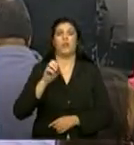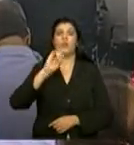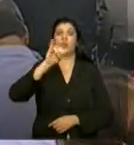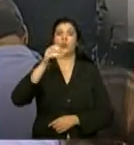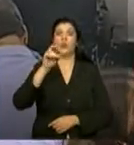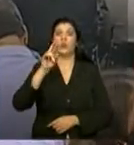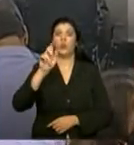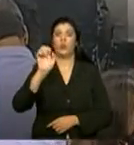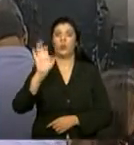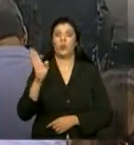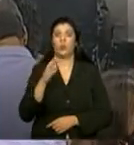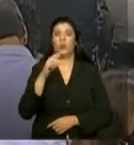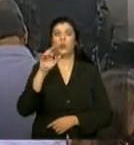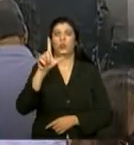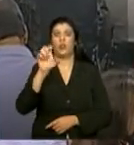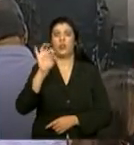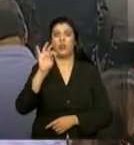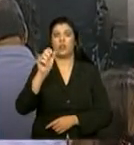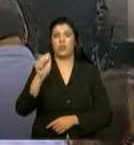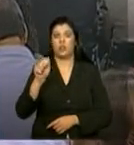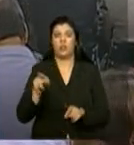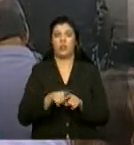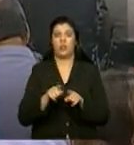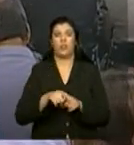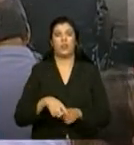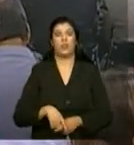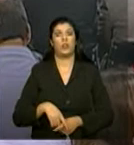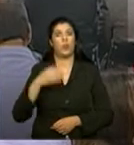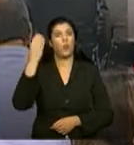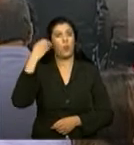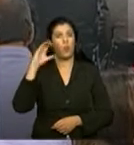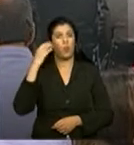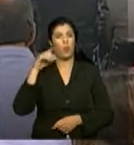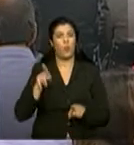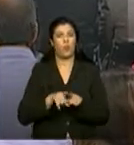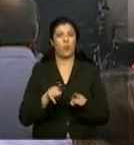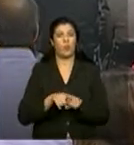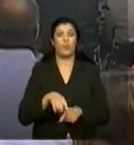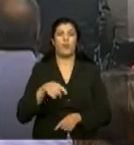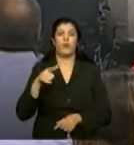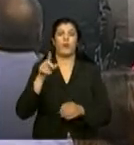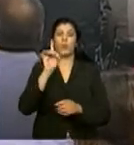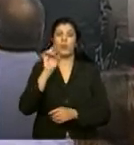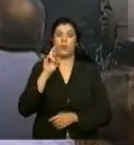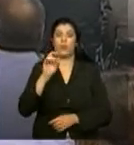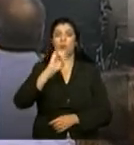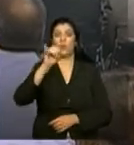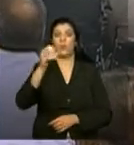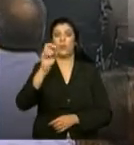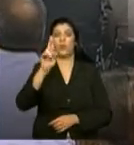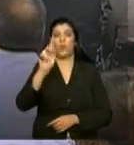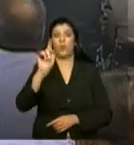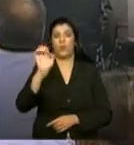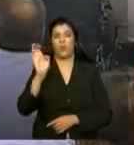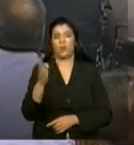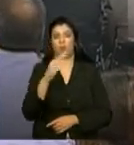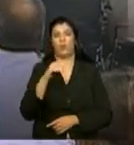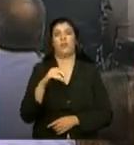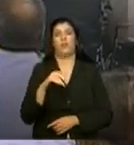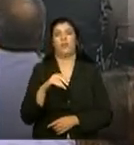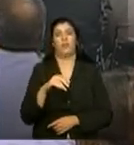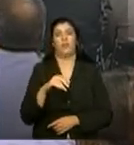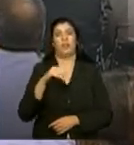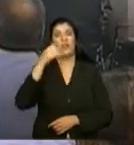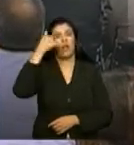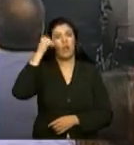de cuba que é o indicado pela família do doutor roger teres do laboratório espanhol o doutor